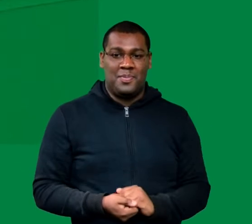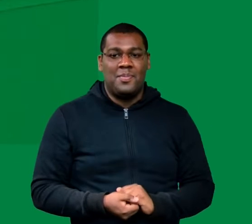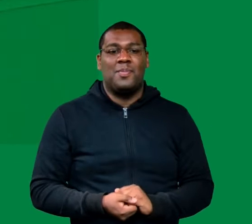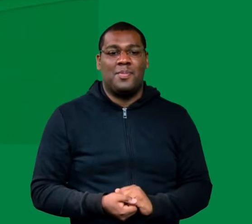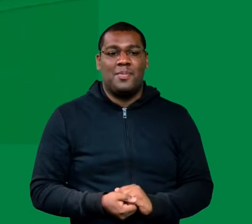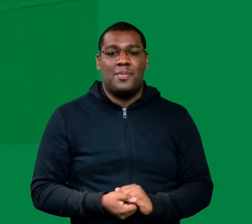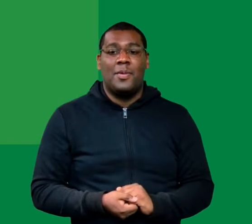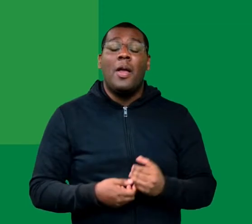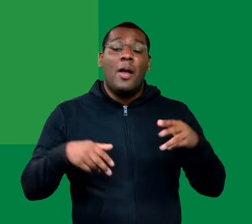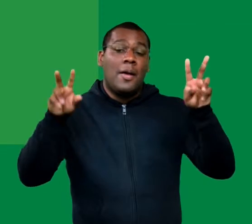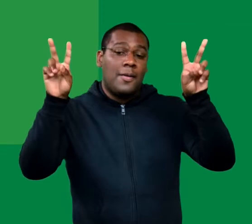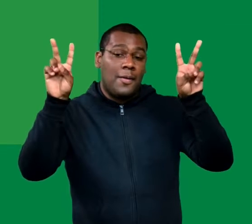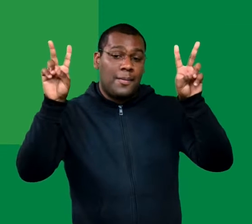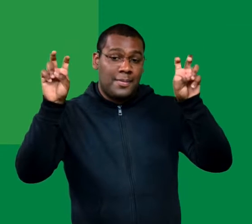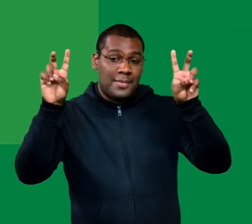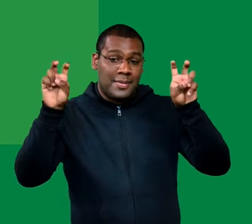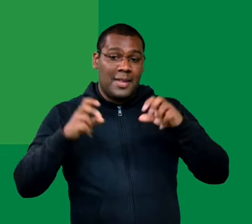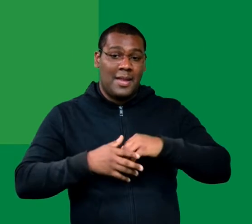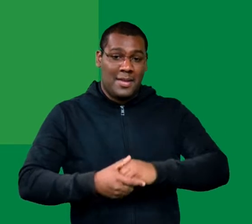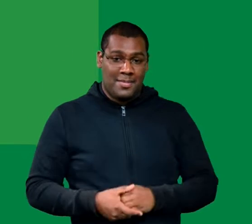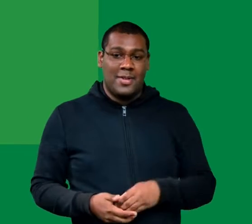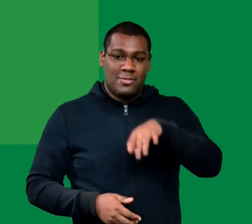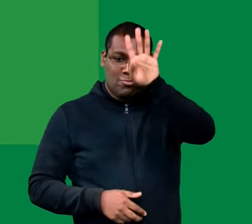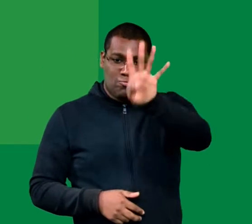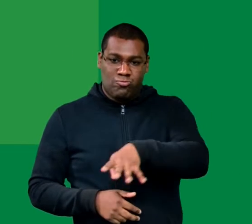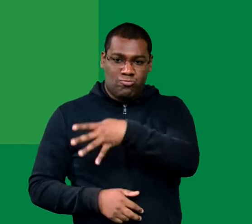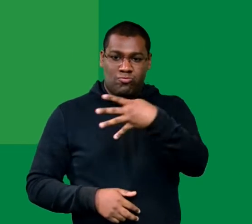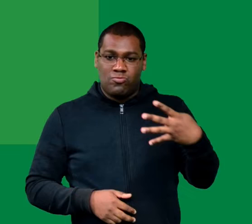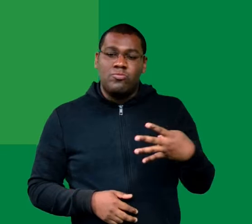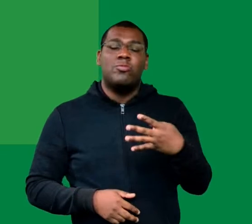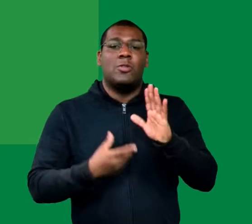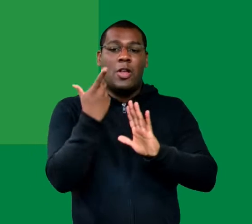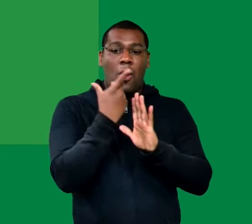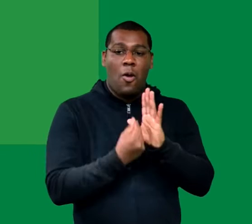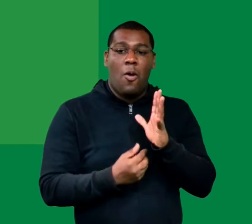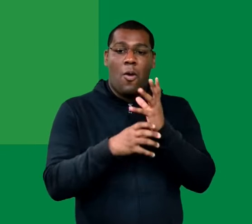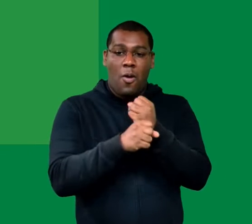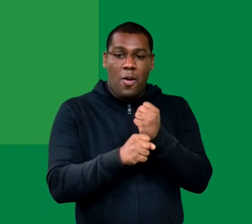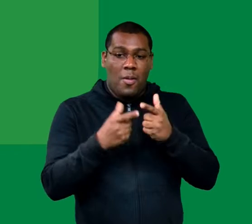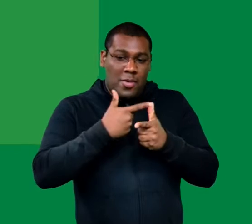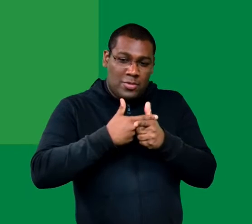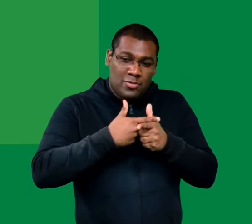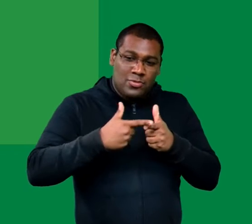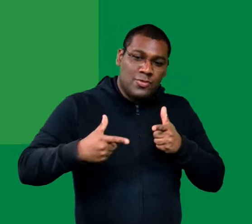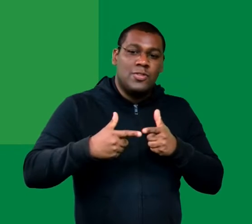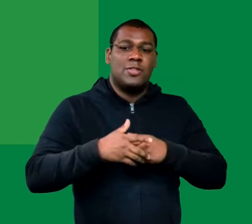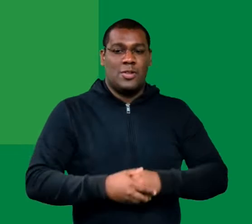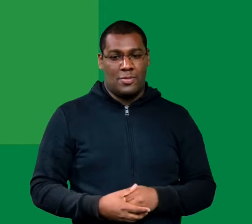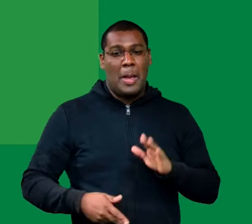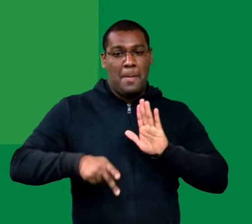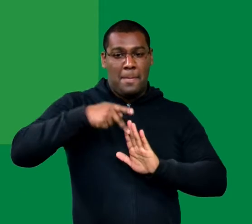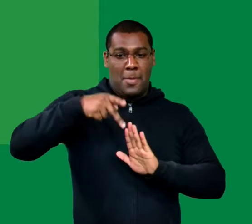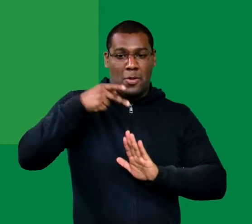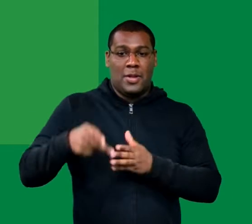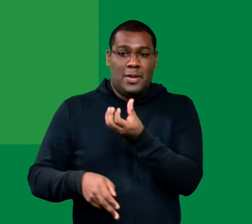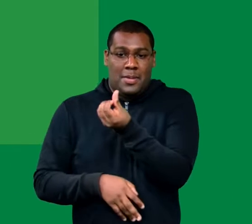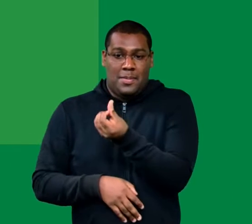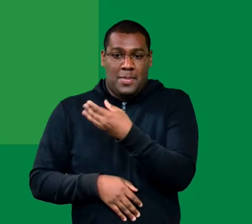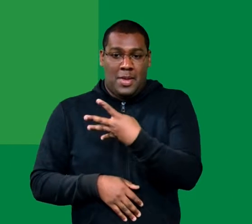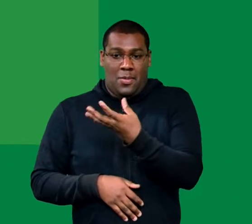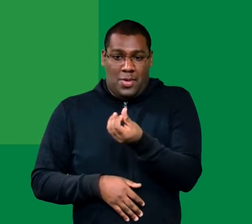Nós vamos tratar aqui hoje da matriz de distribuição orçamentária com base aí na portaria 646